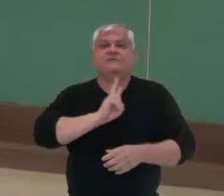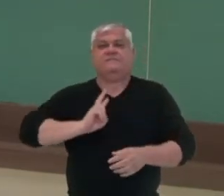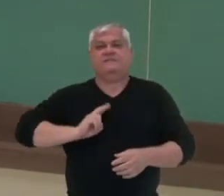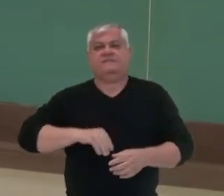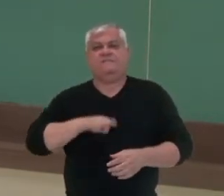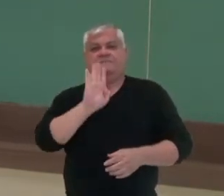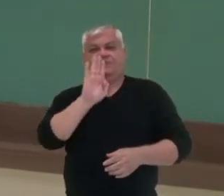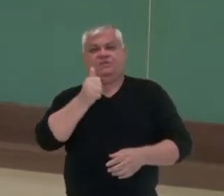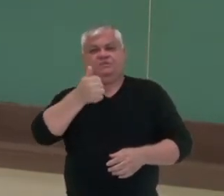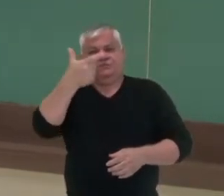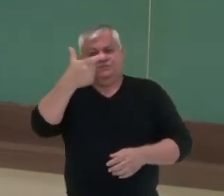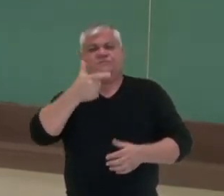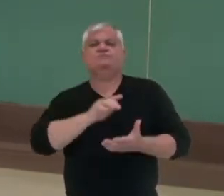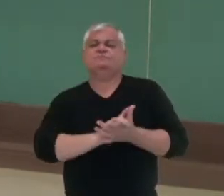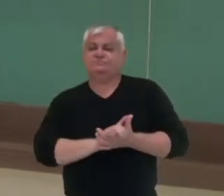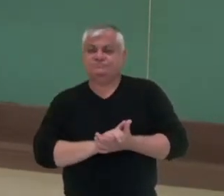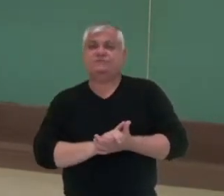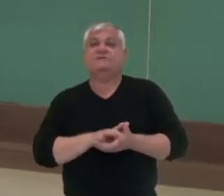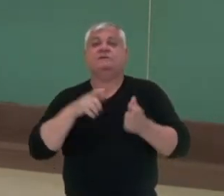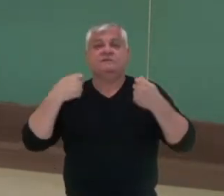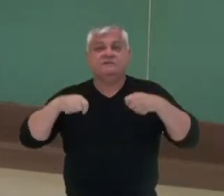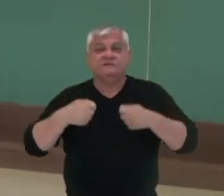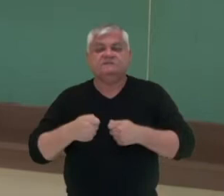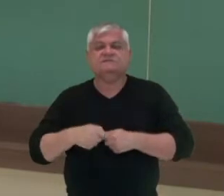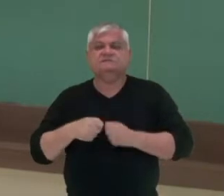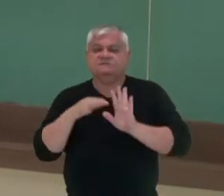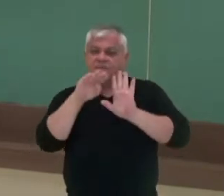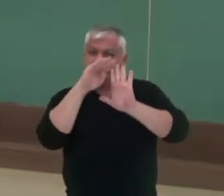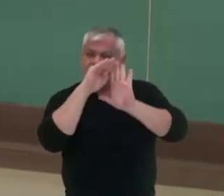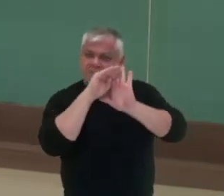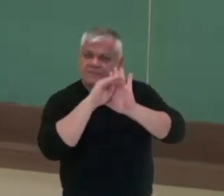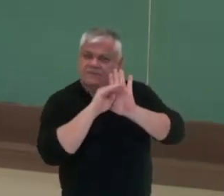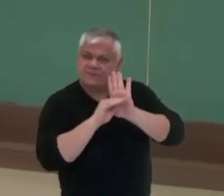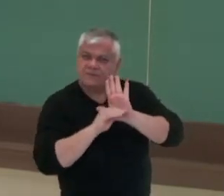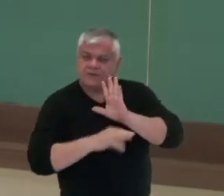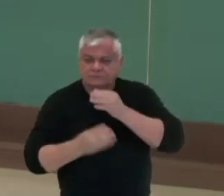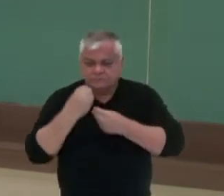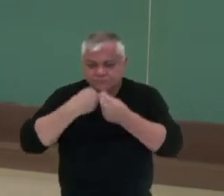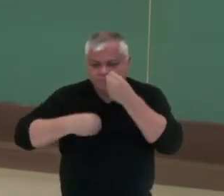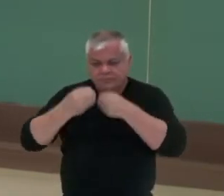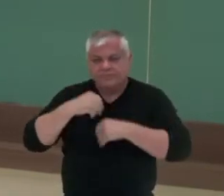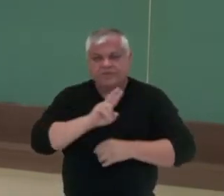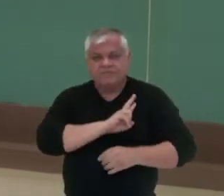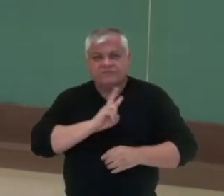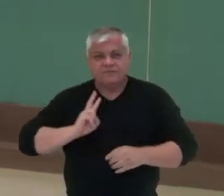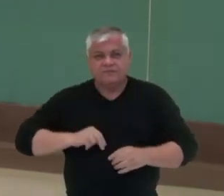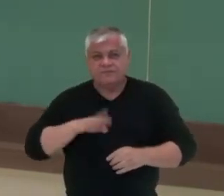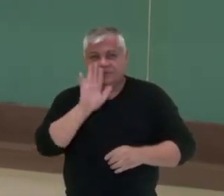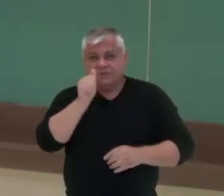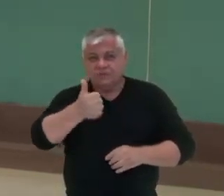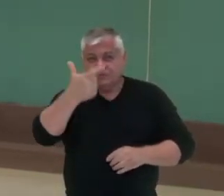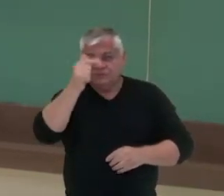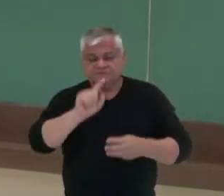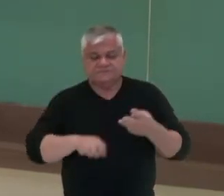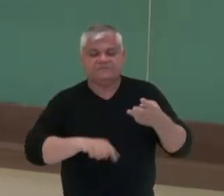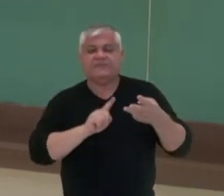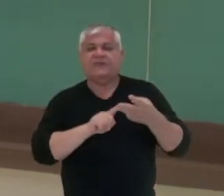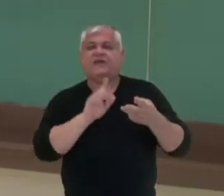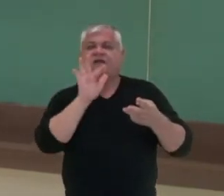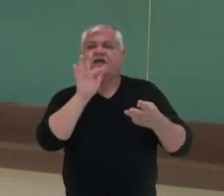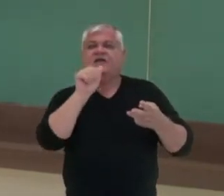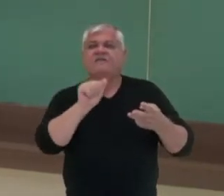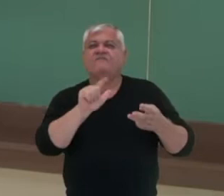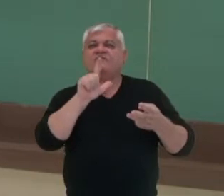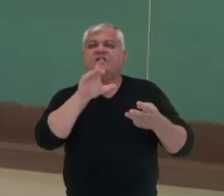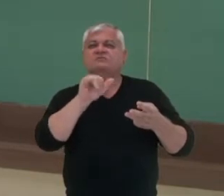B12. Então, o que acontece? Você vai fazer uma dieta rica em vitamina B12. Pode ser anemia falciforme, a